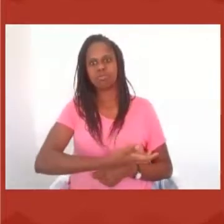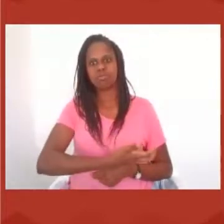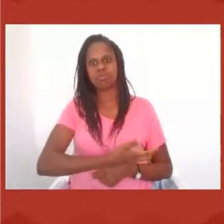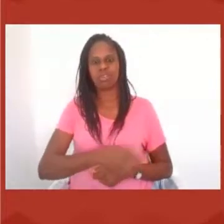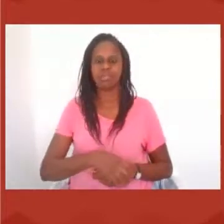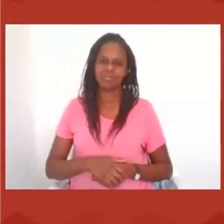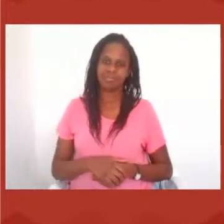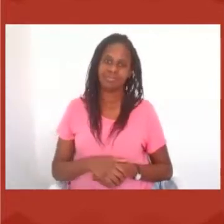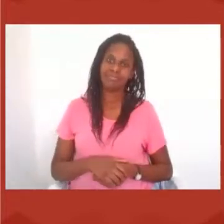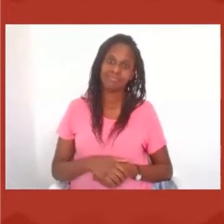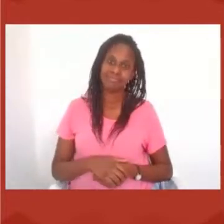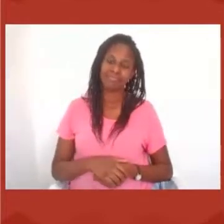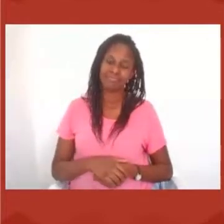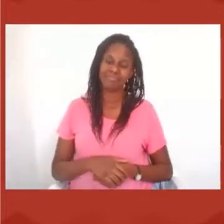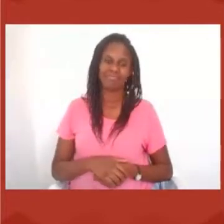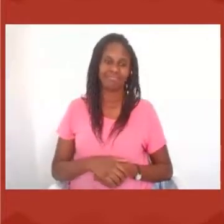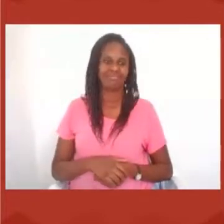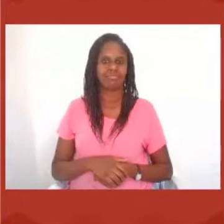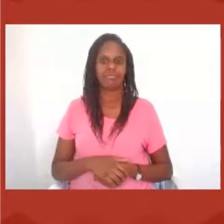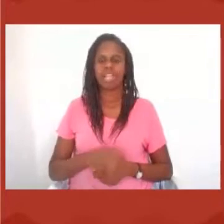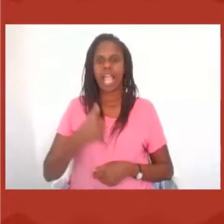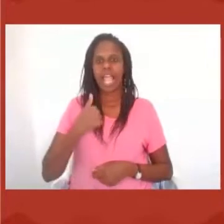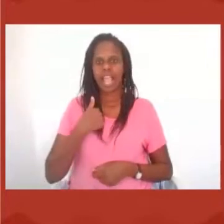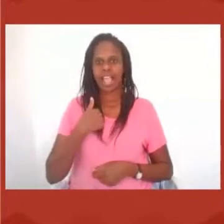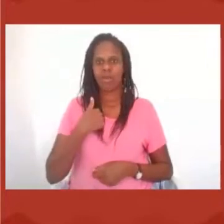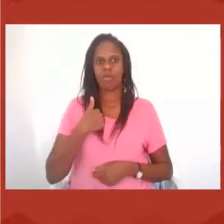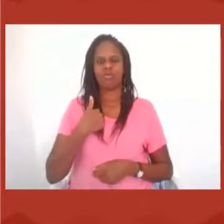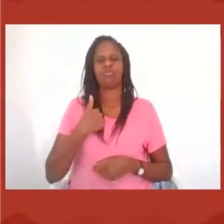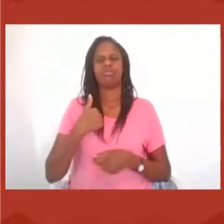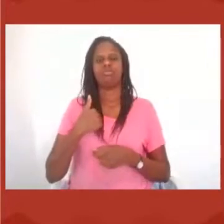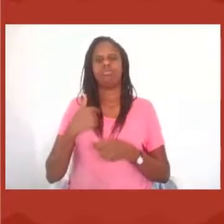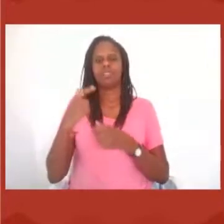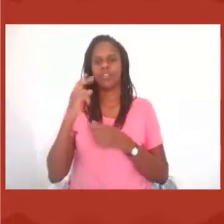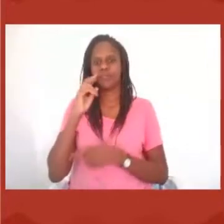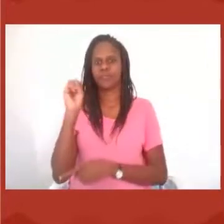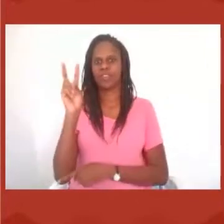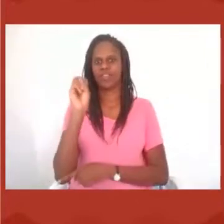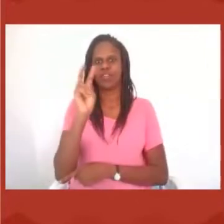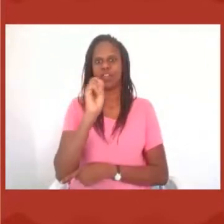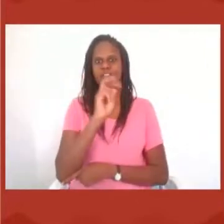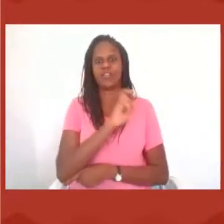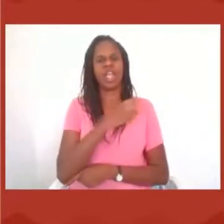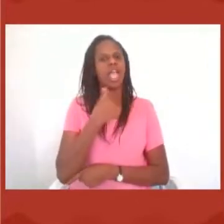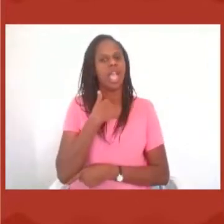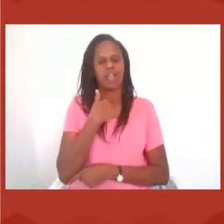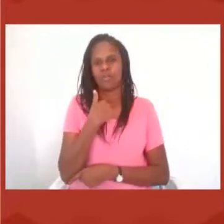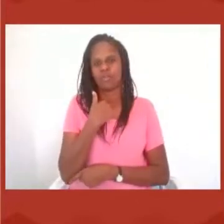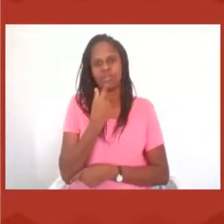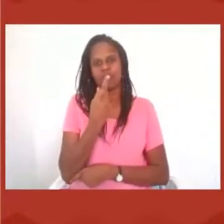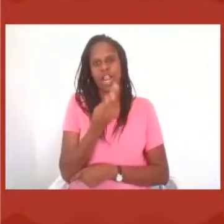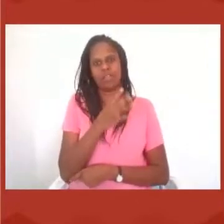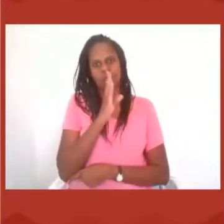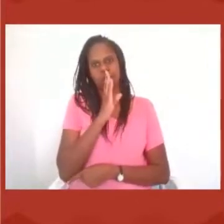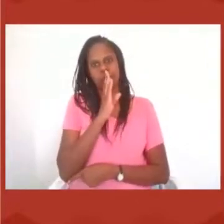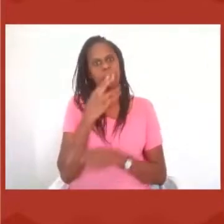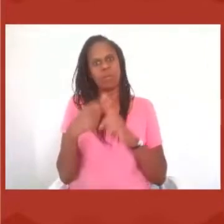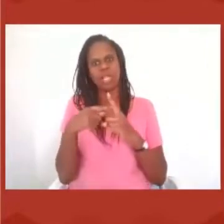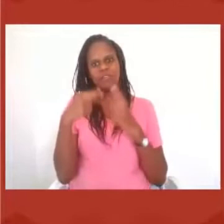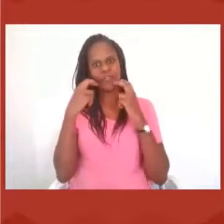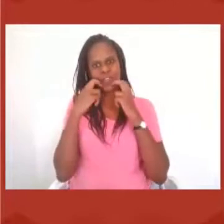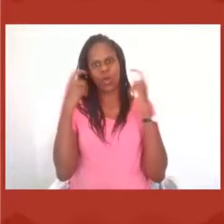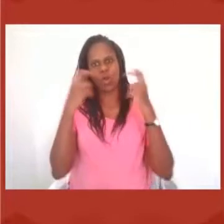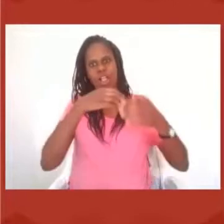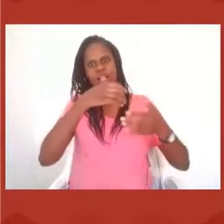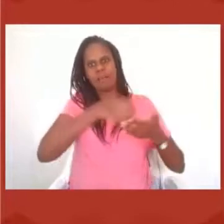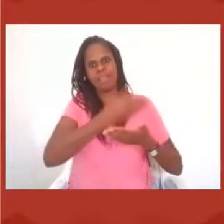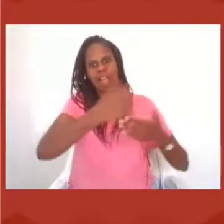Eu juro que eu tinha passado por todas essas coisas e falei, eu não vou falar porque é muito vergonhoso não saber fazer mingau, né? Mas... Bom, aí é o